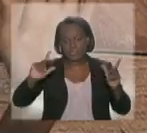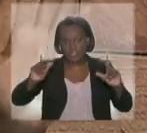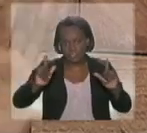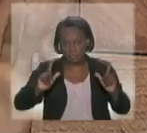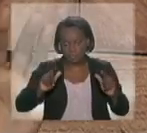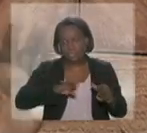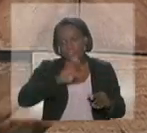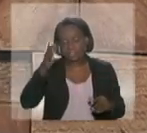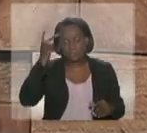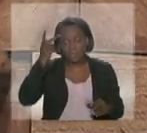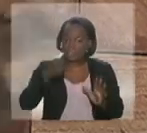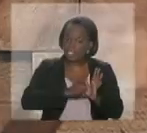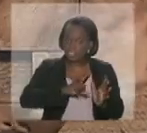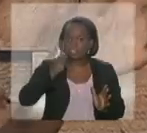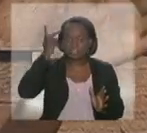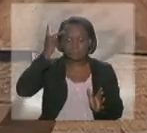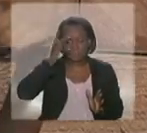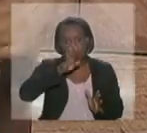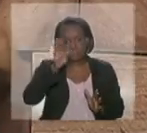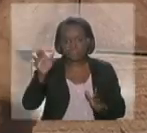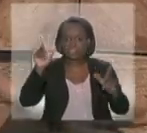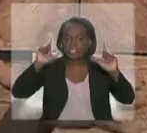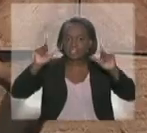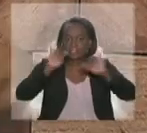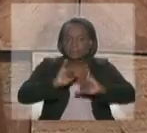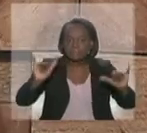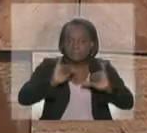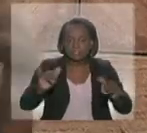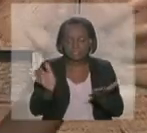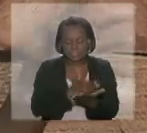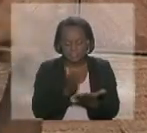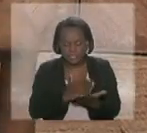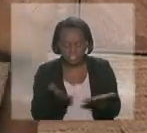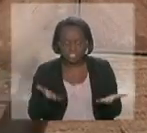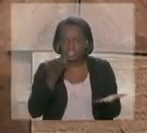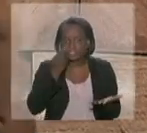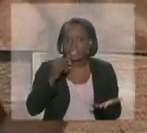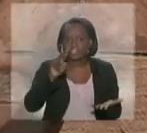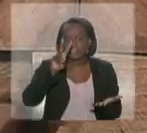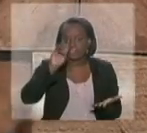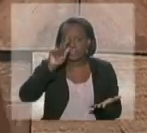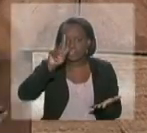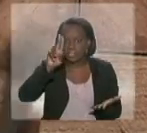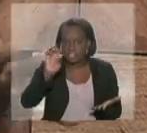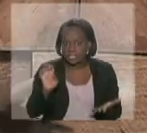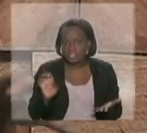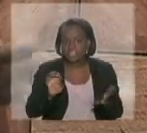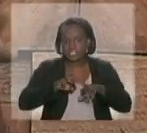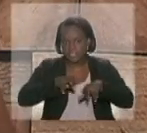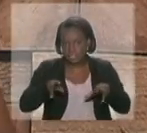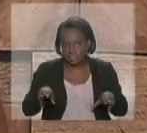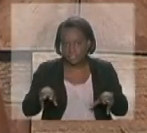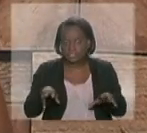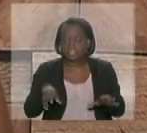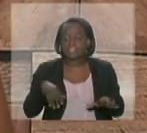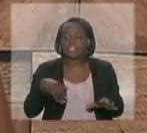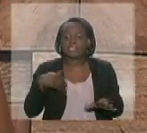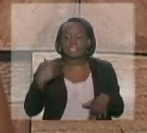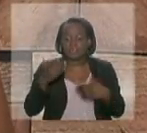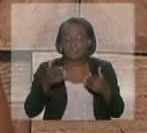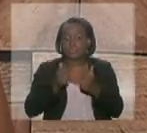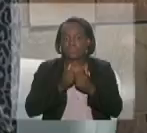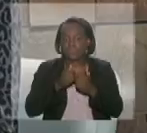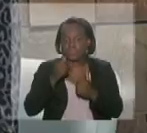que vi a televisão aí fui PR são antes disso fui para São Paulo fiz vários comerciais revistas e tal vog e aí